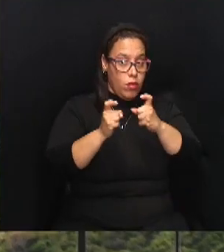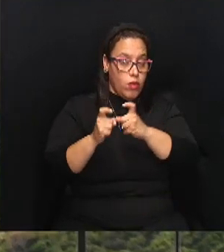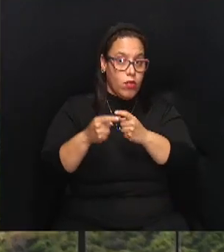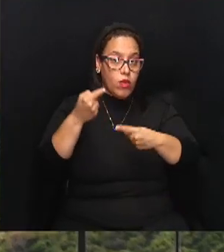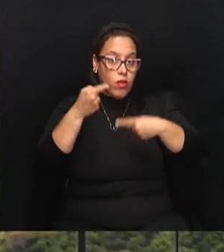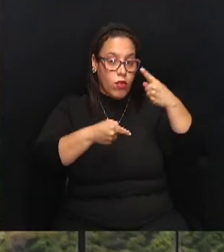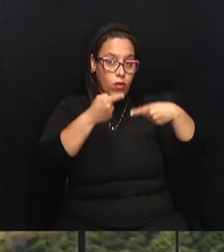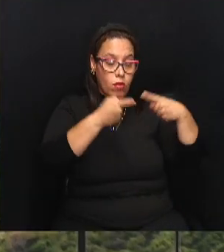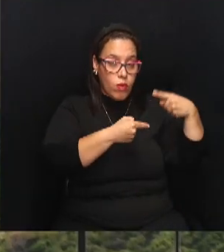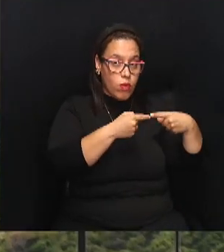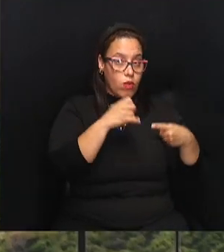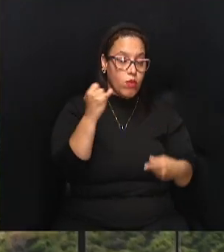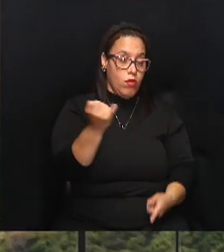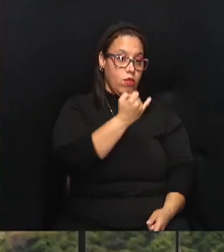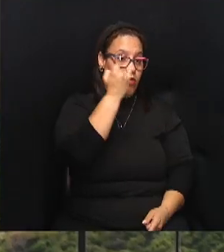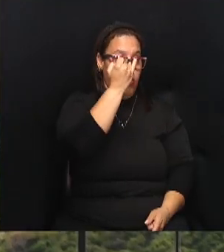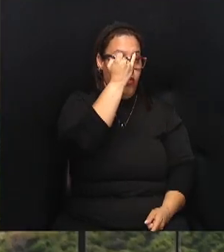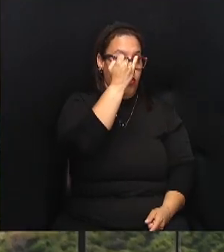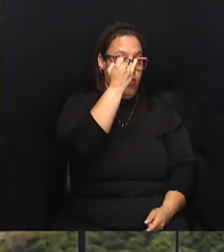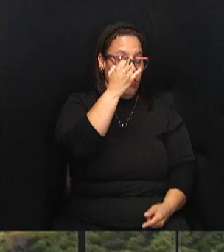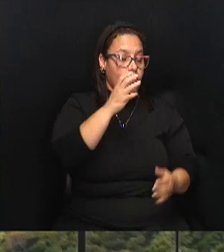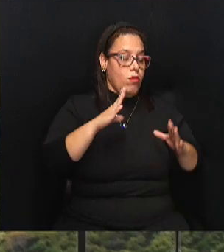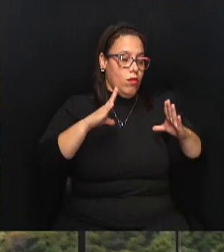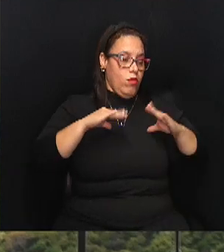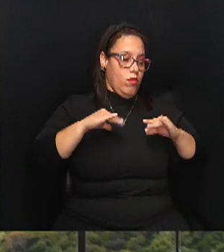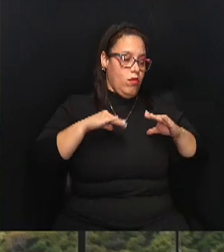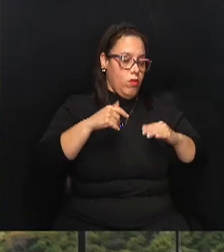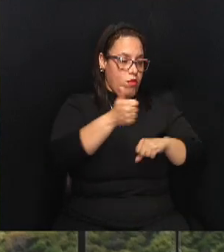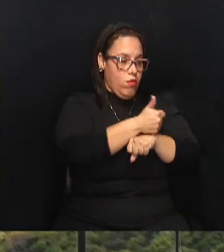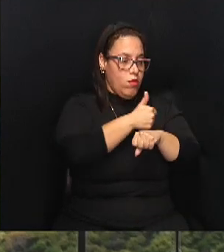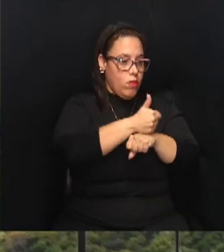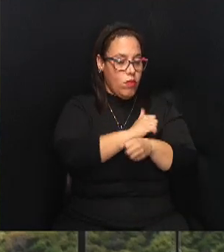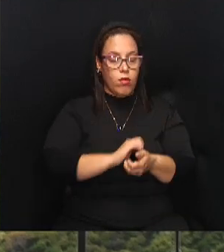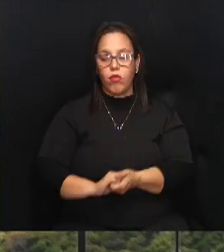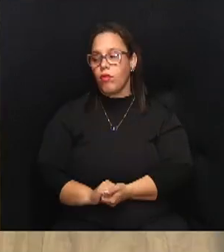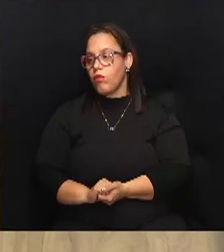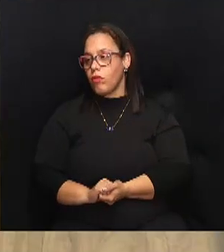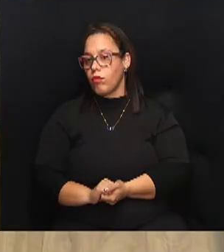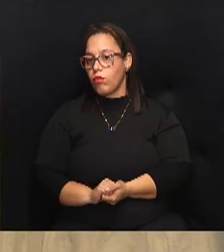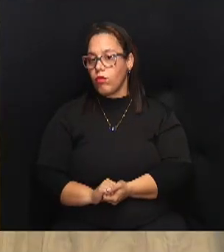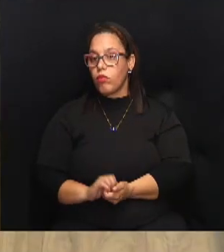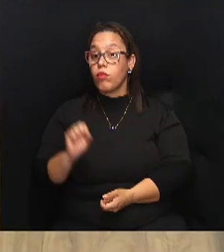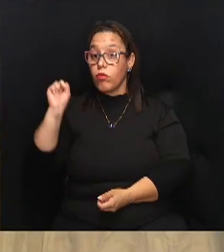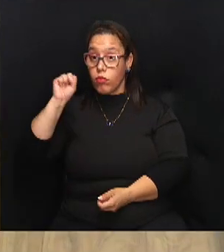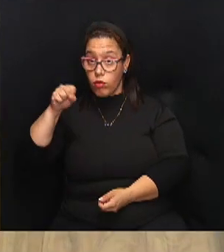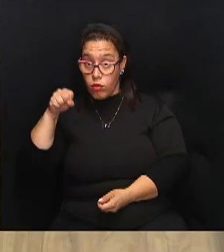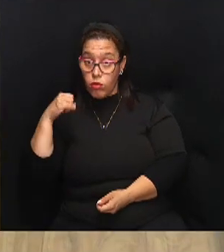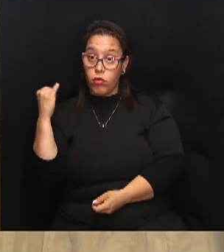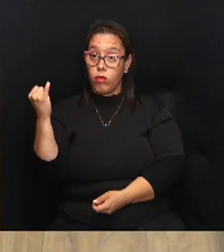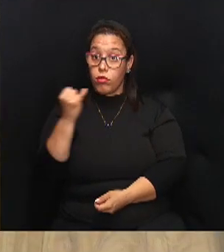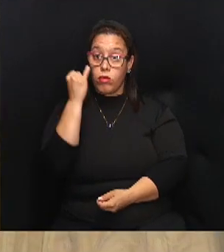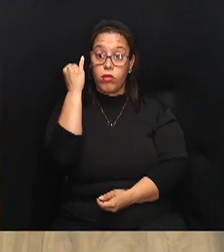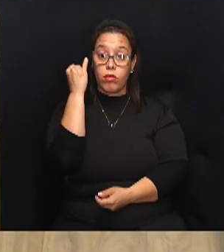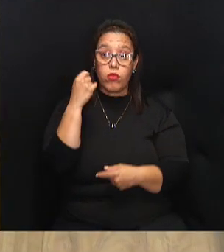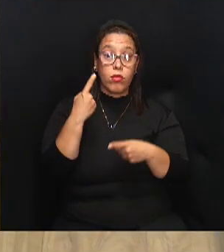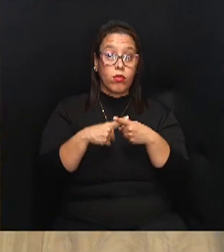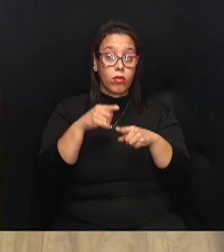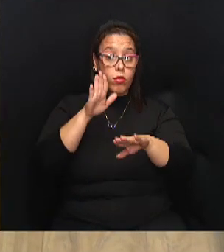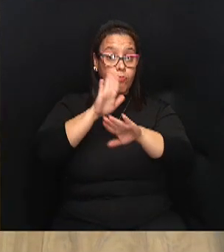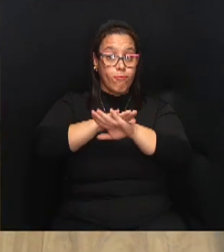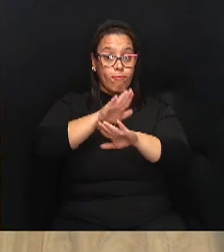ser discutido, essa importância do descanso para esses profissionais? Sim, é muito importante, né? Até porque por